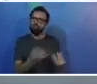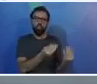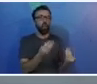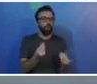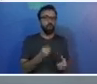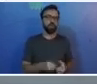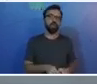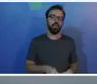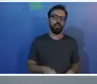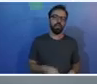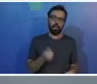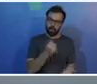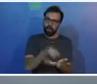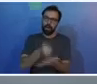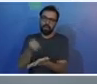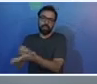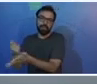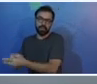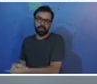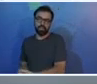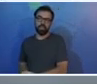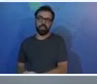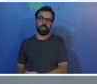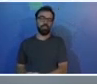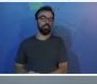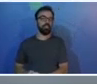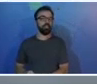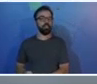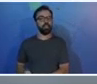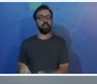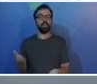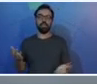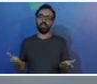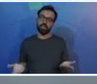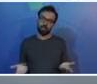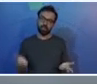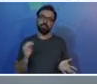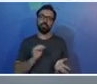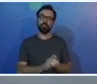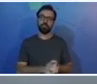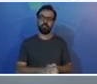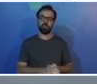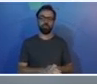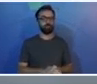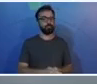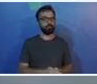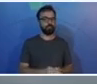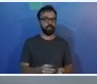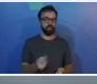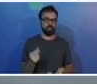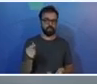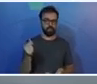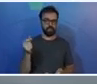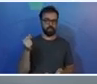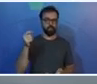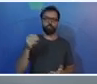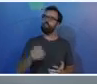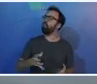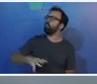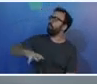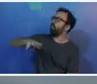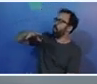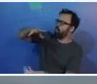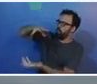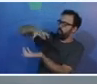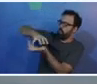ser aplicado nas melhorias tem que pagar esses funcionários. Então isso é uma prática